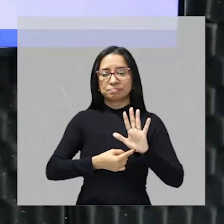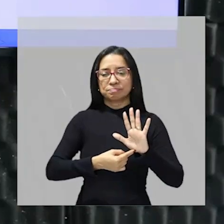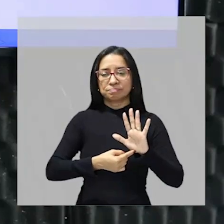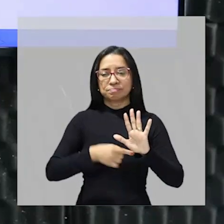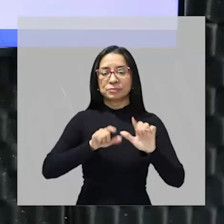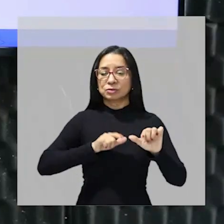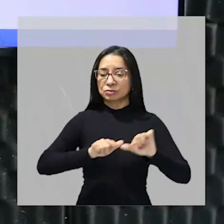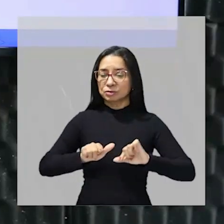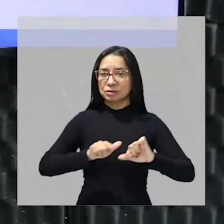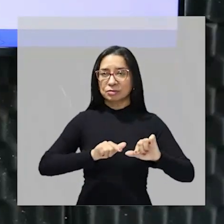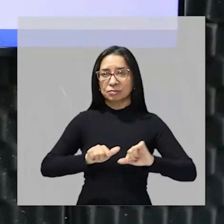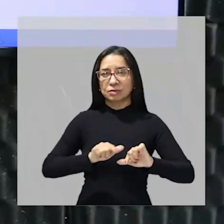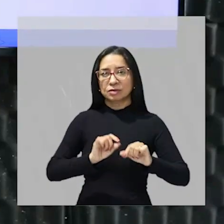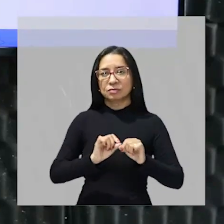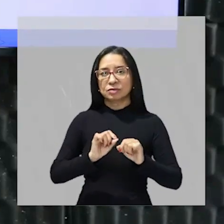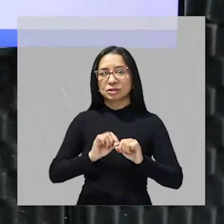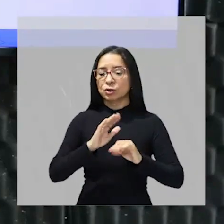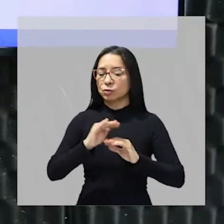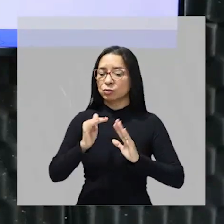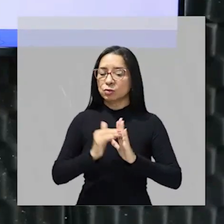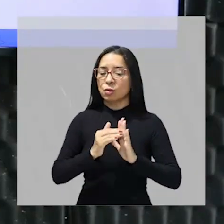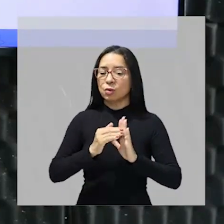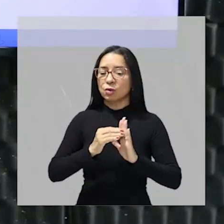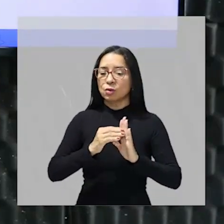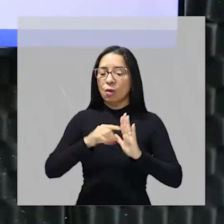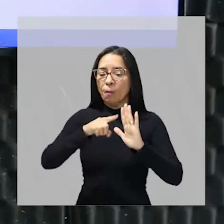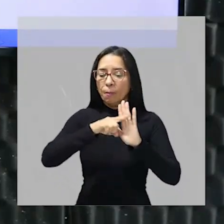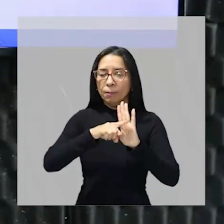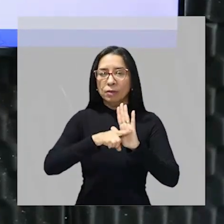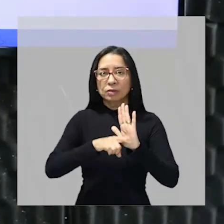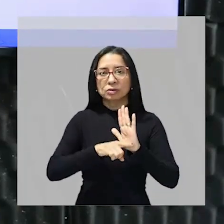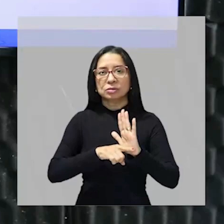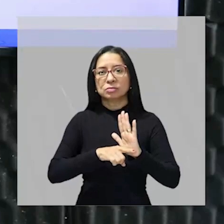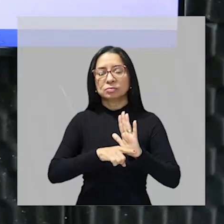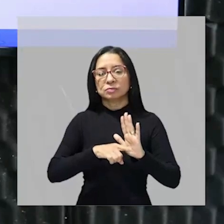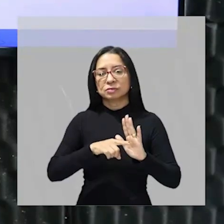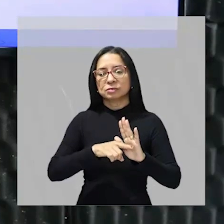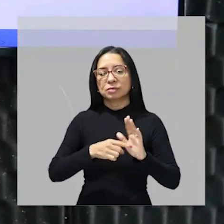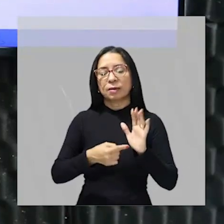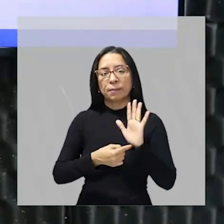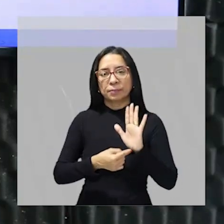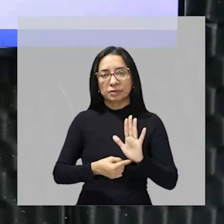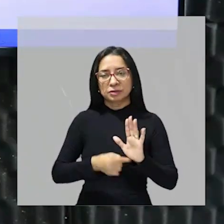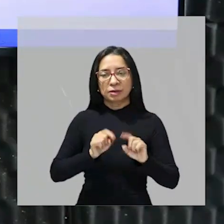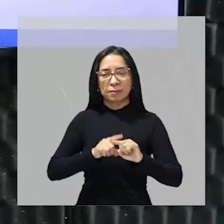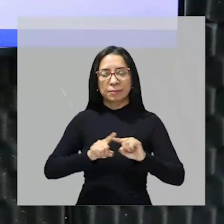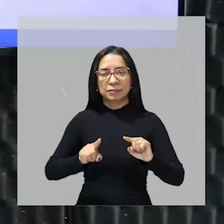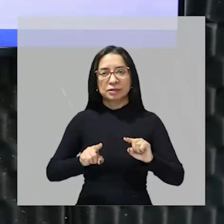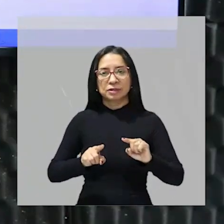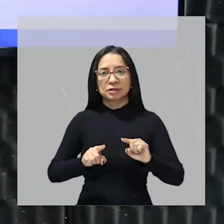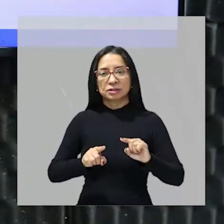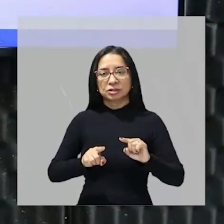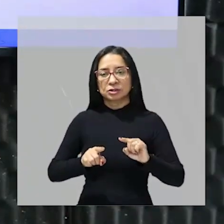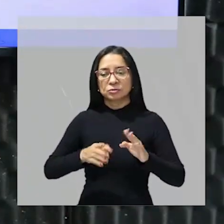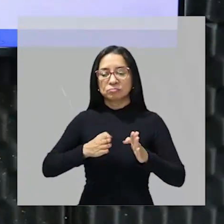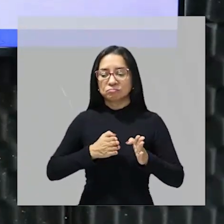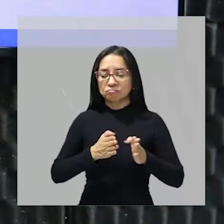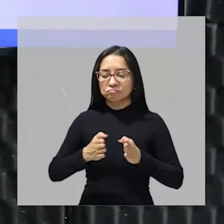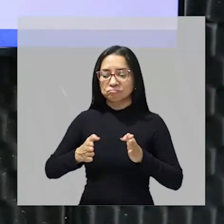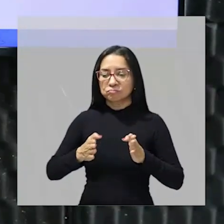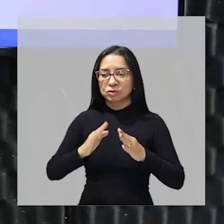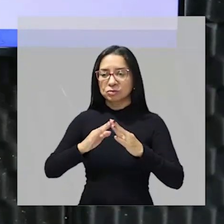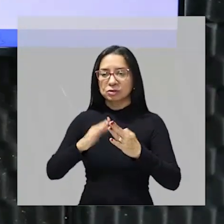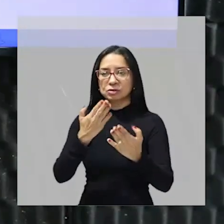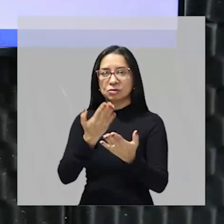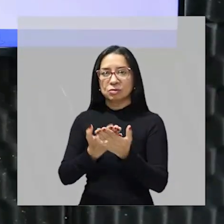nós vamos fazer, vocês fazem todo um planejamento para apresentar aquele trabalho em si. Mas aí, no caminho para a escola,